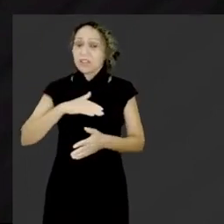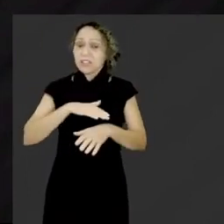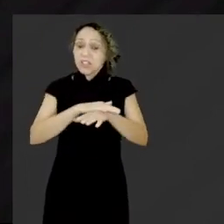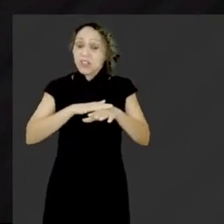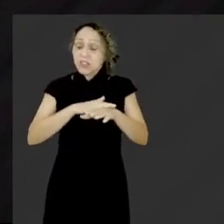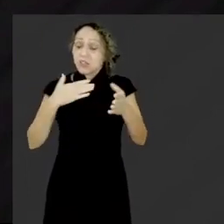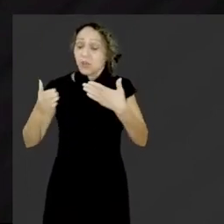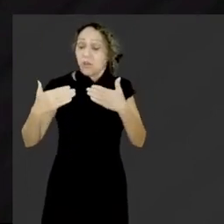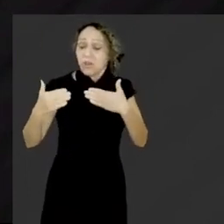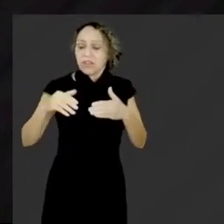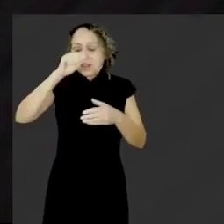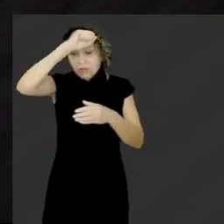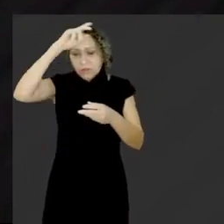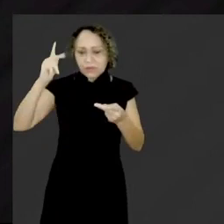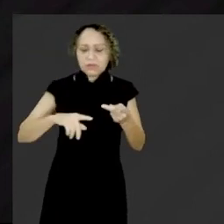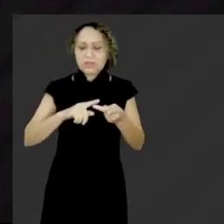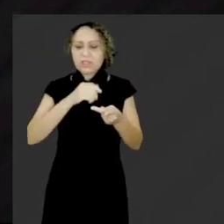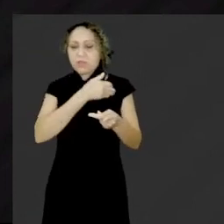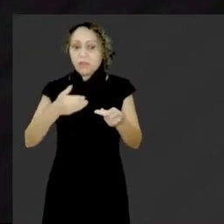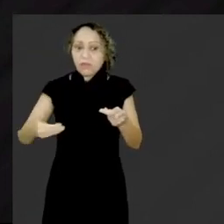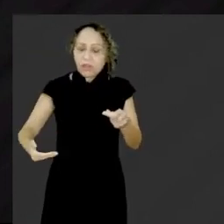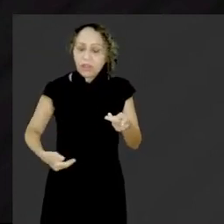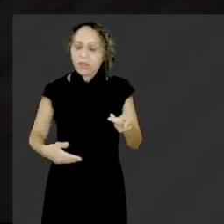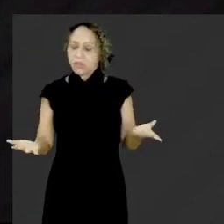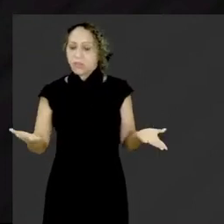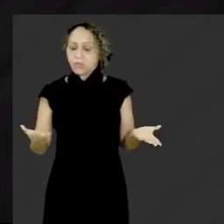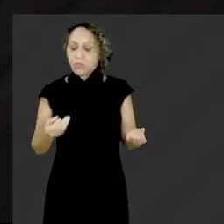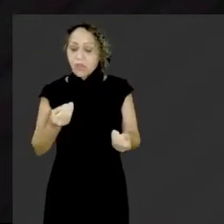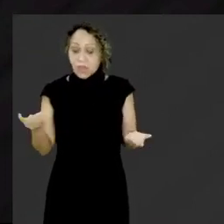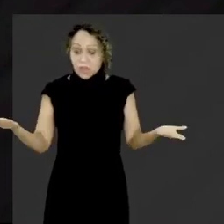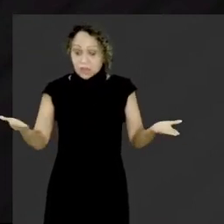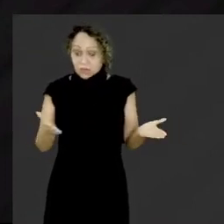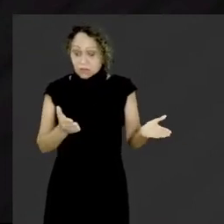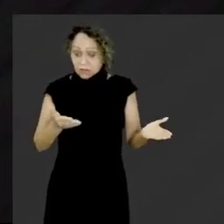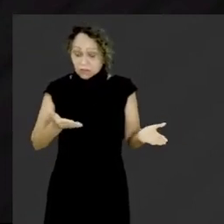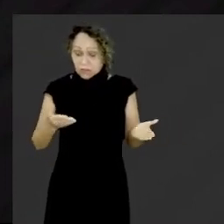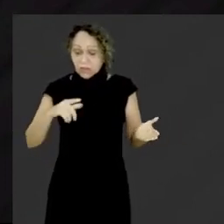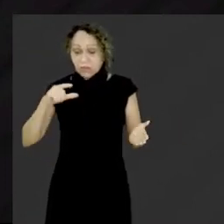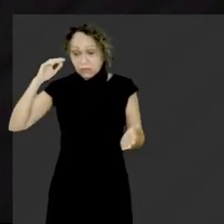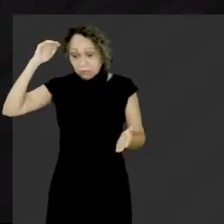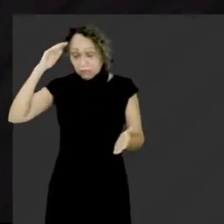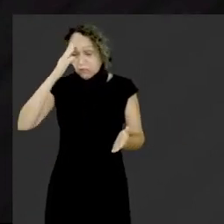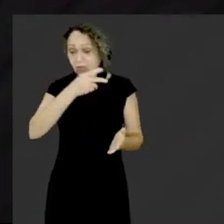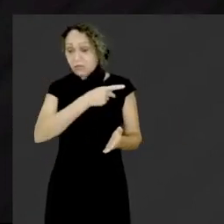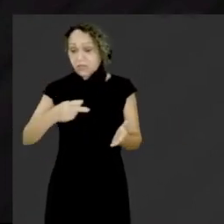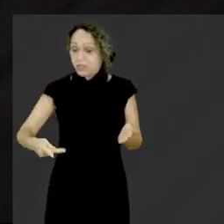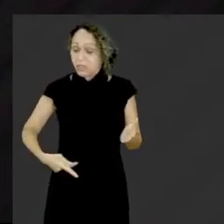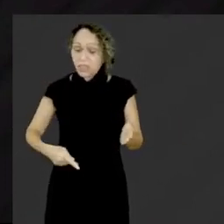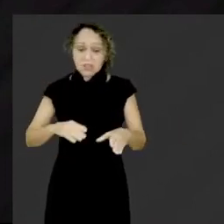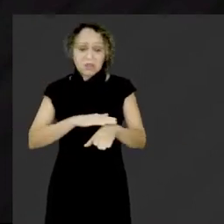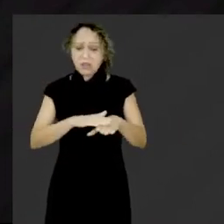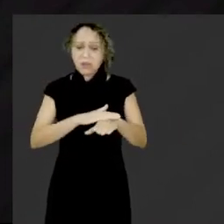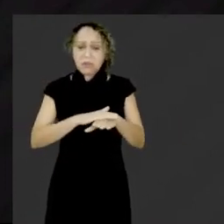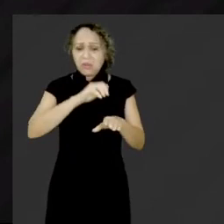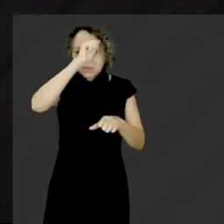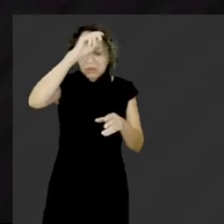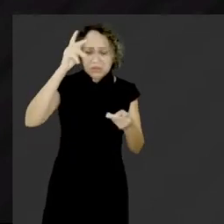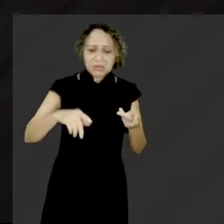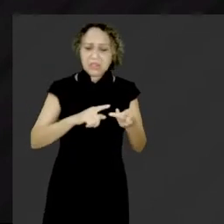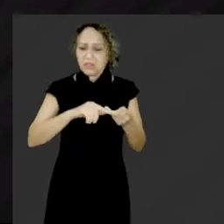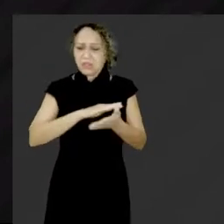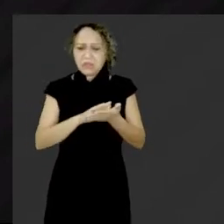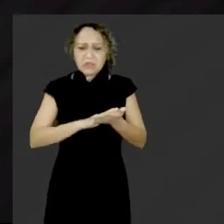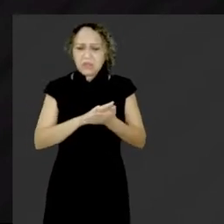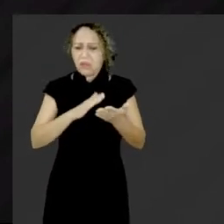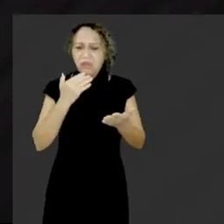dizer o seguinte, sabe? Se eu for presidente da República, não terá garimpo em terras indígenas e